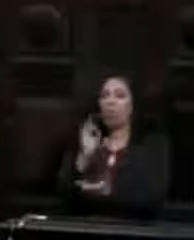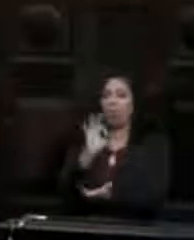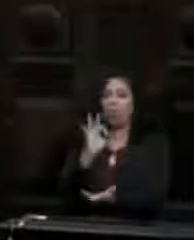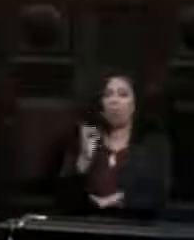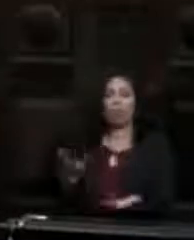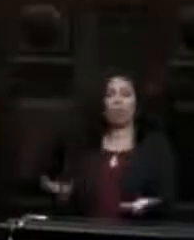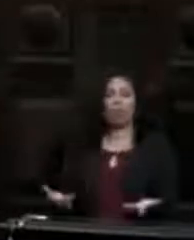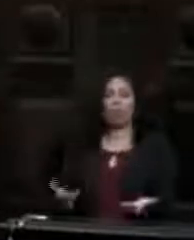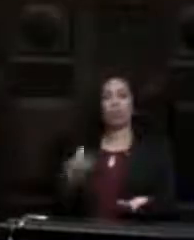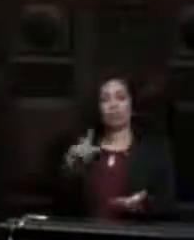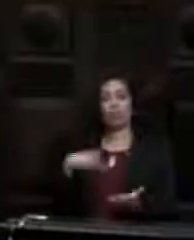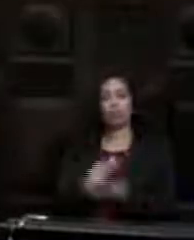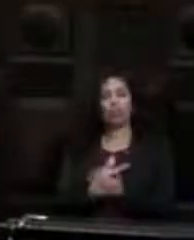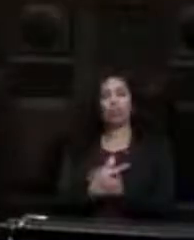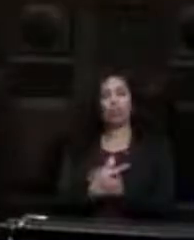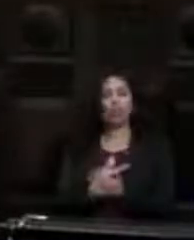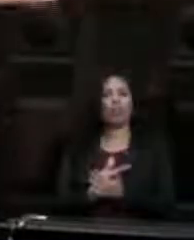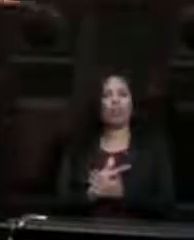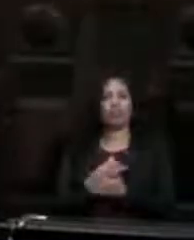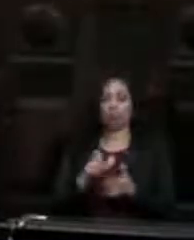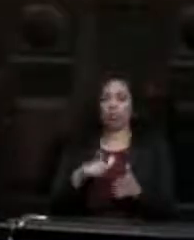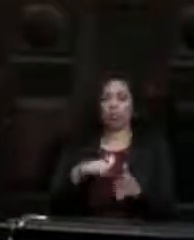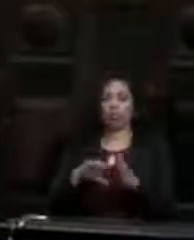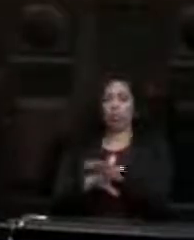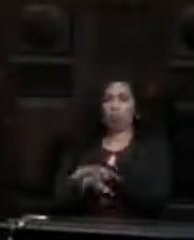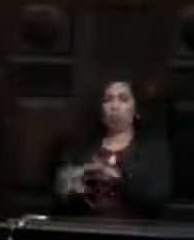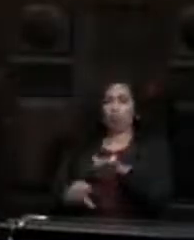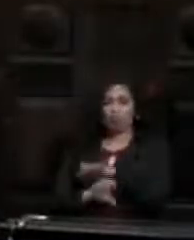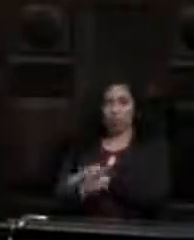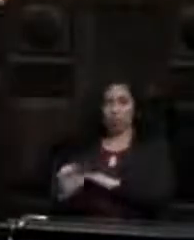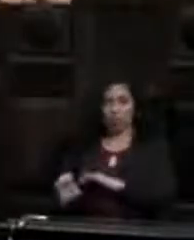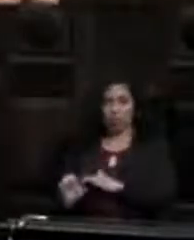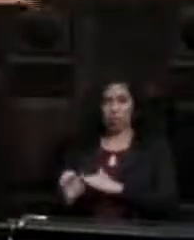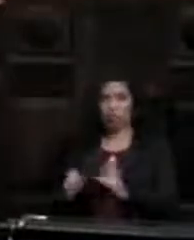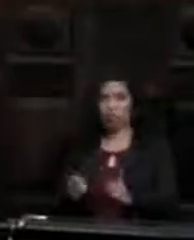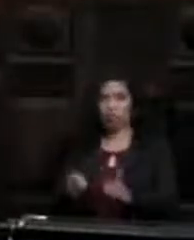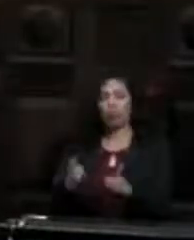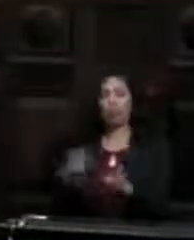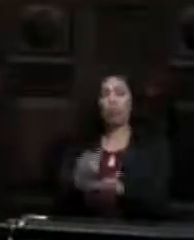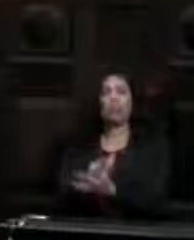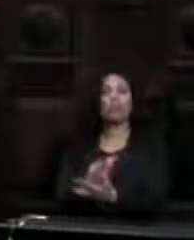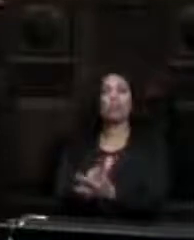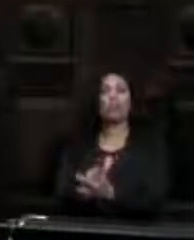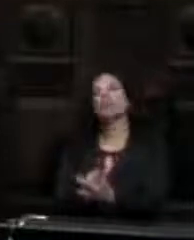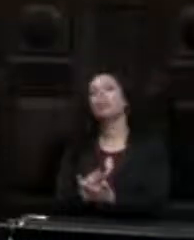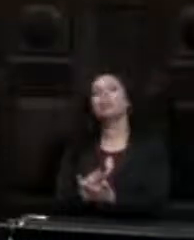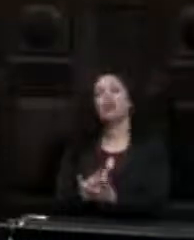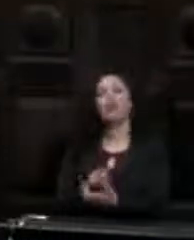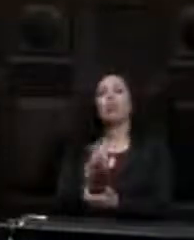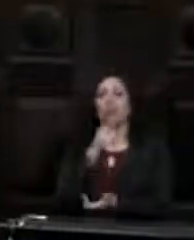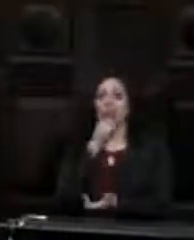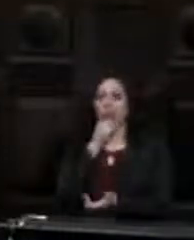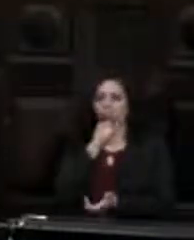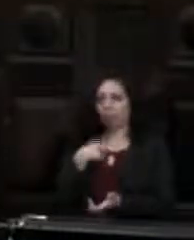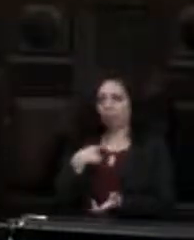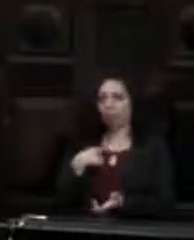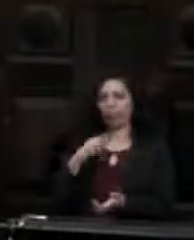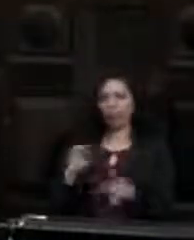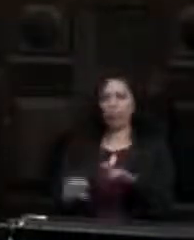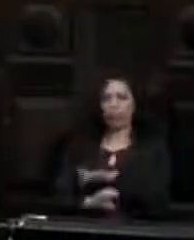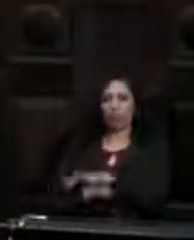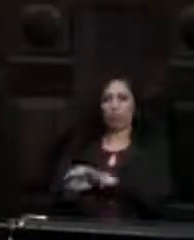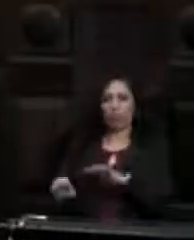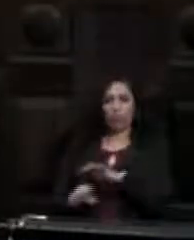digamos, em termos de empresas concorrentes. Uma empresa deve